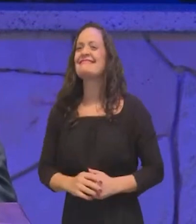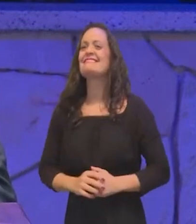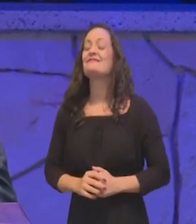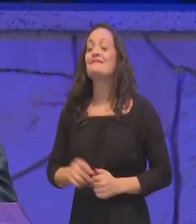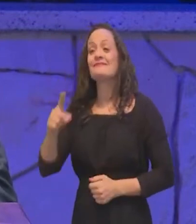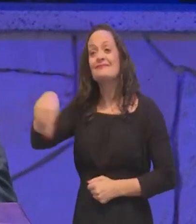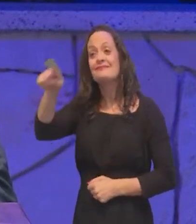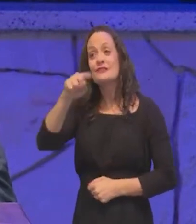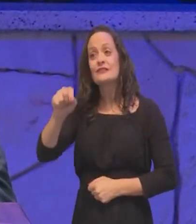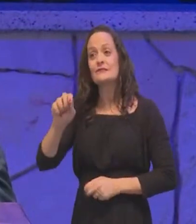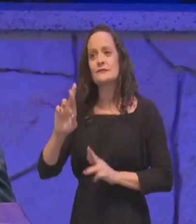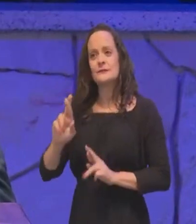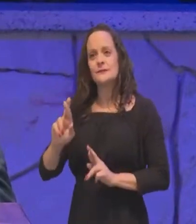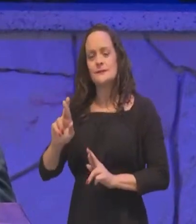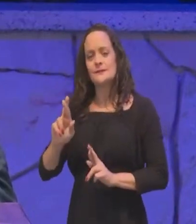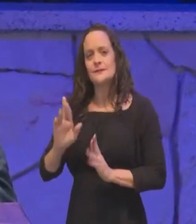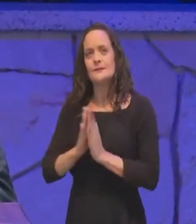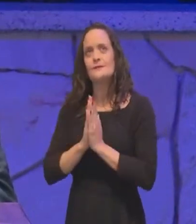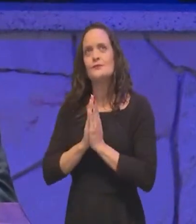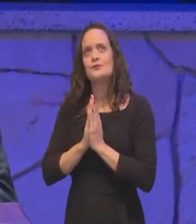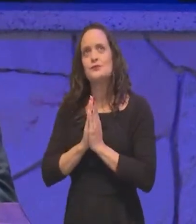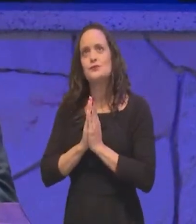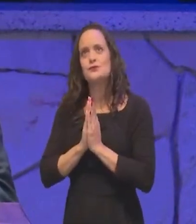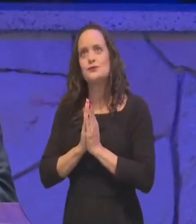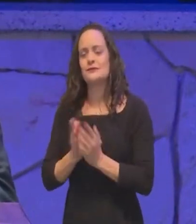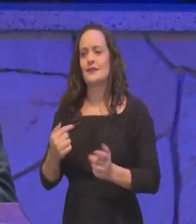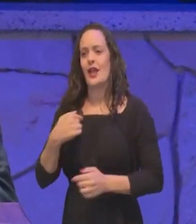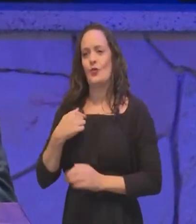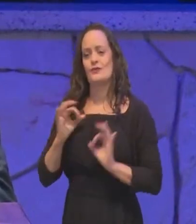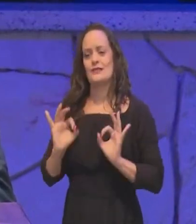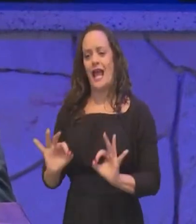Você deve torcer para que eu esteja certo.